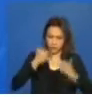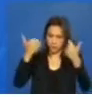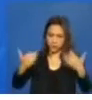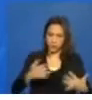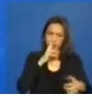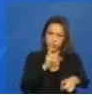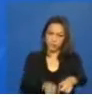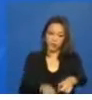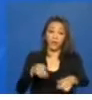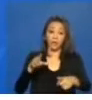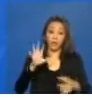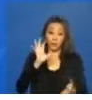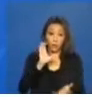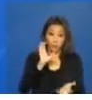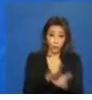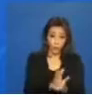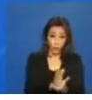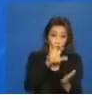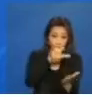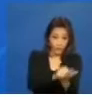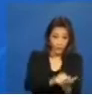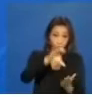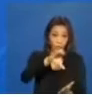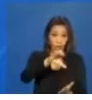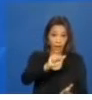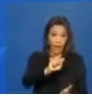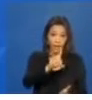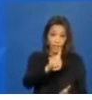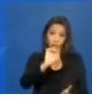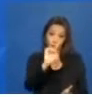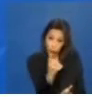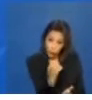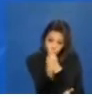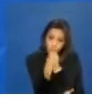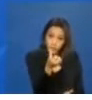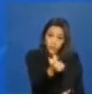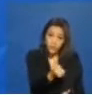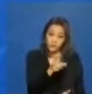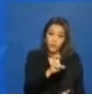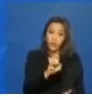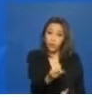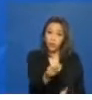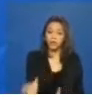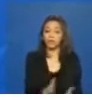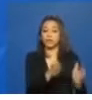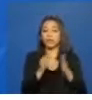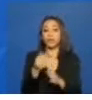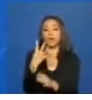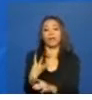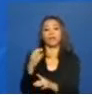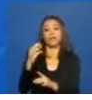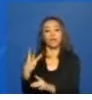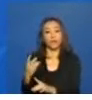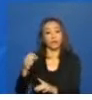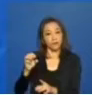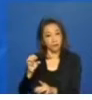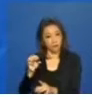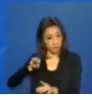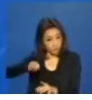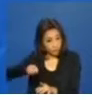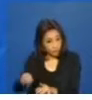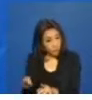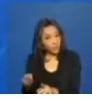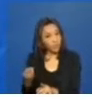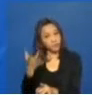75 milhões de pessoas inscritas. O Bolsa Família, 43,6 milhões de beneficiários.